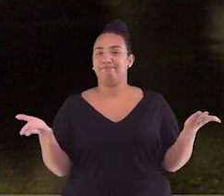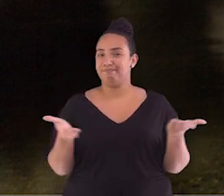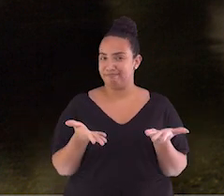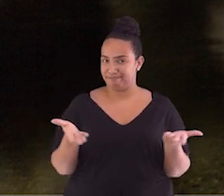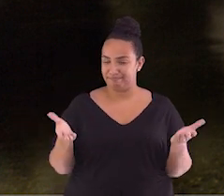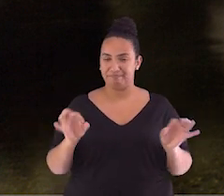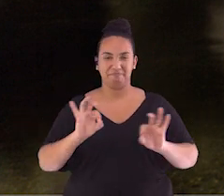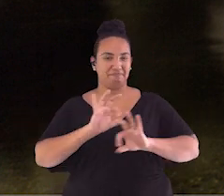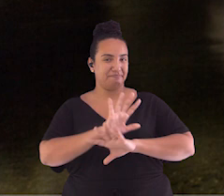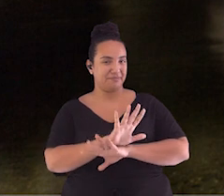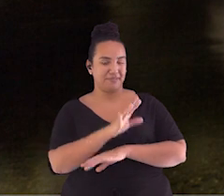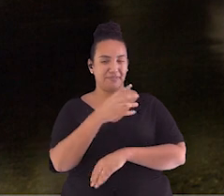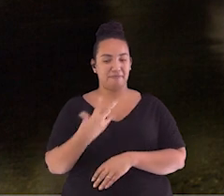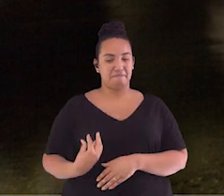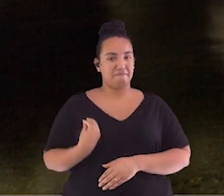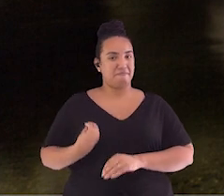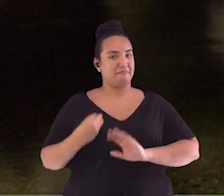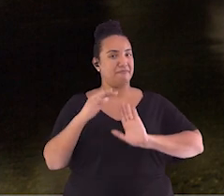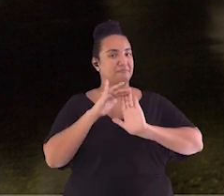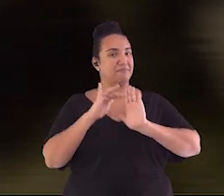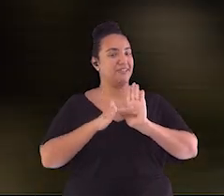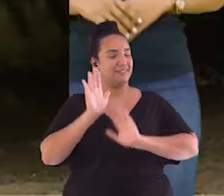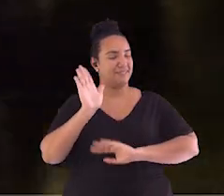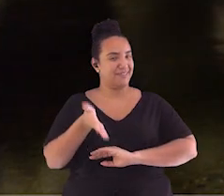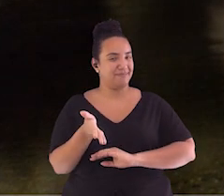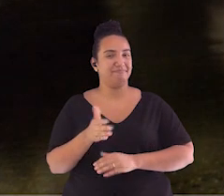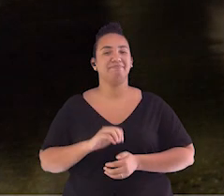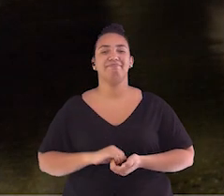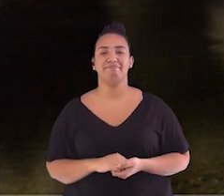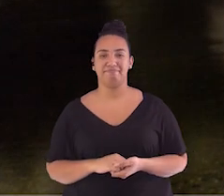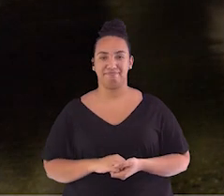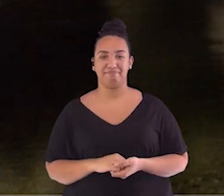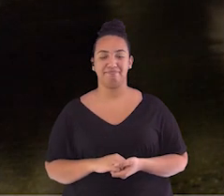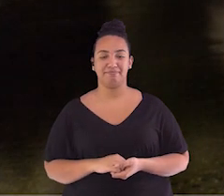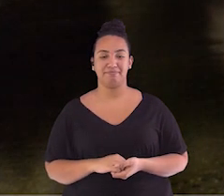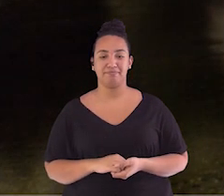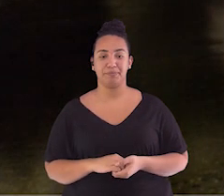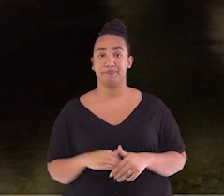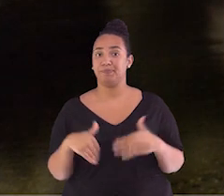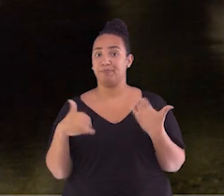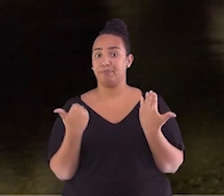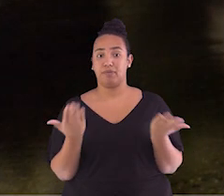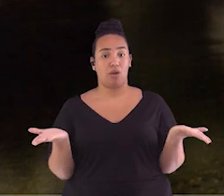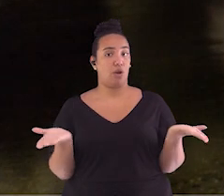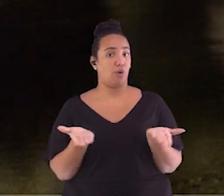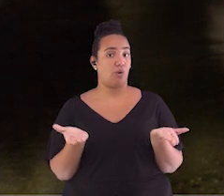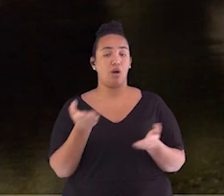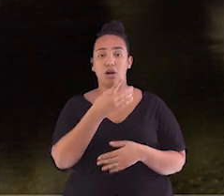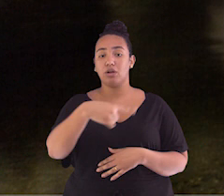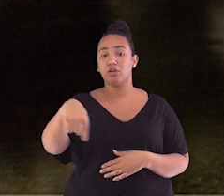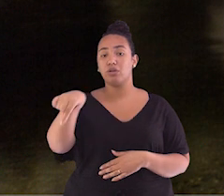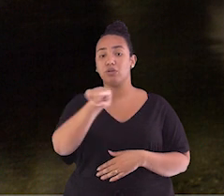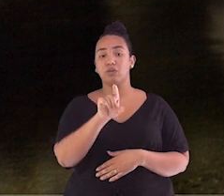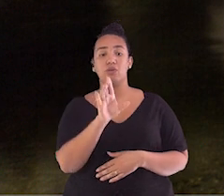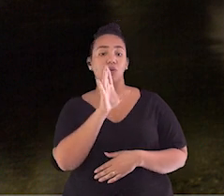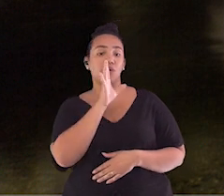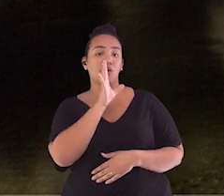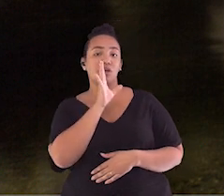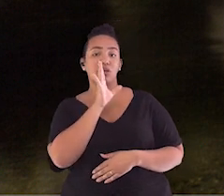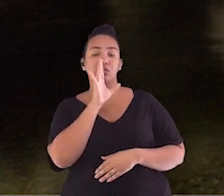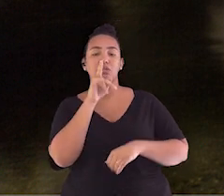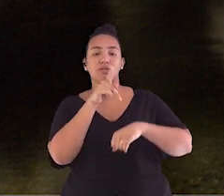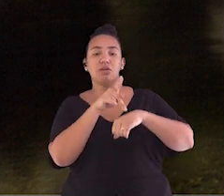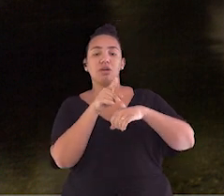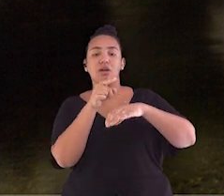e pronto, a sua presença já vai estar garantida. Neste primeiro momento, vamos conhecer o que é uma